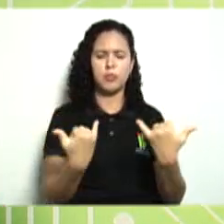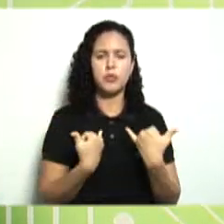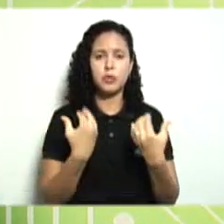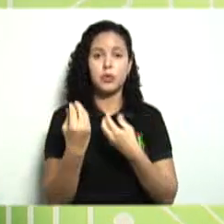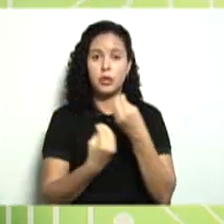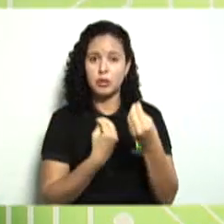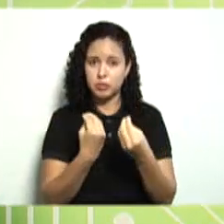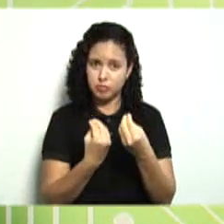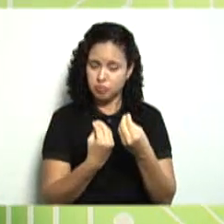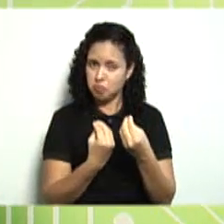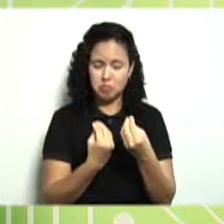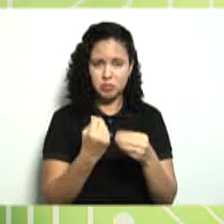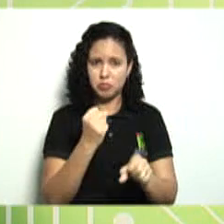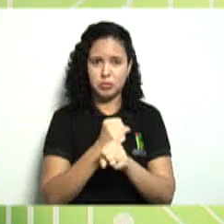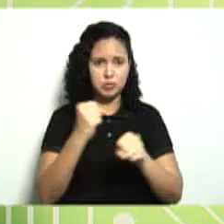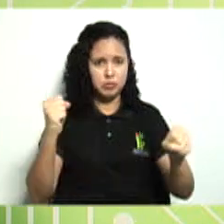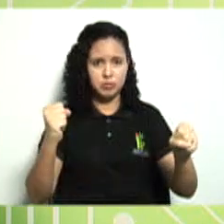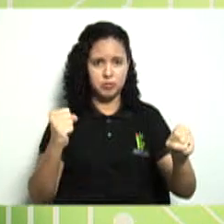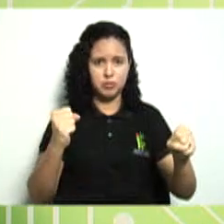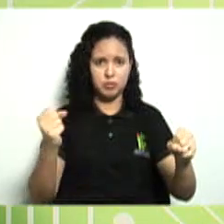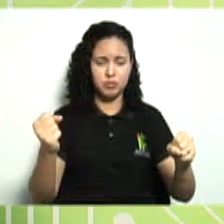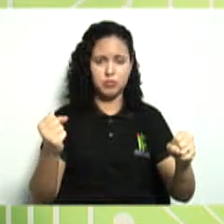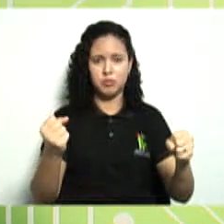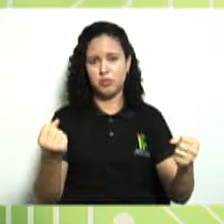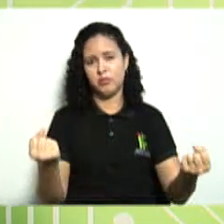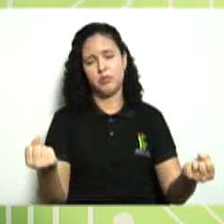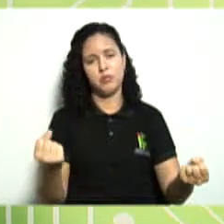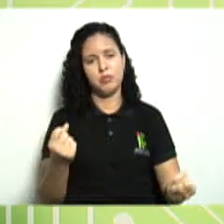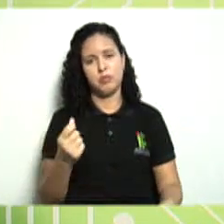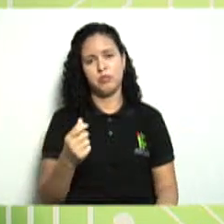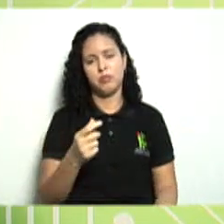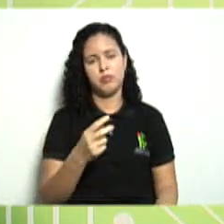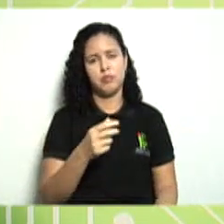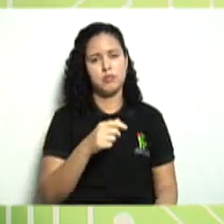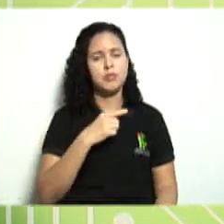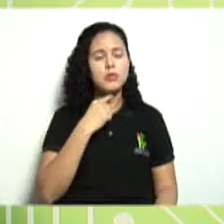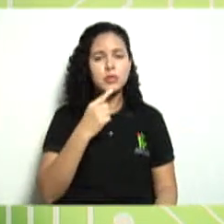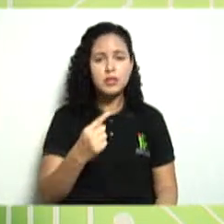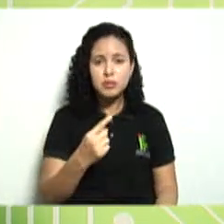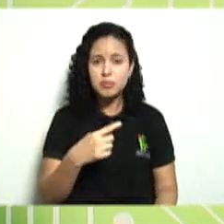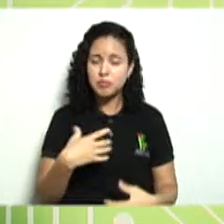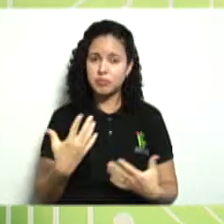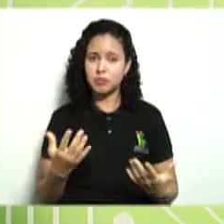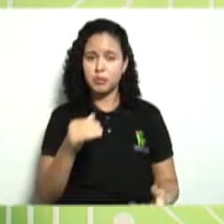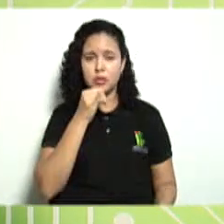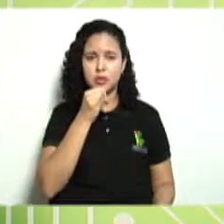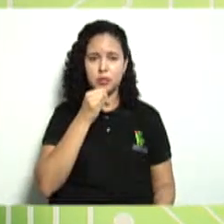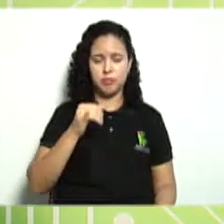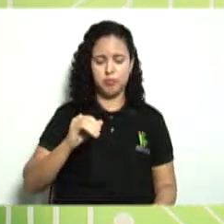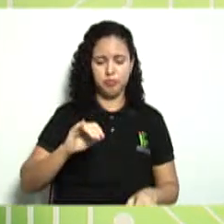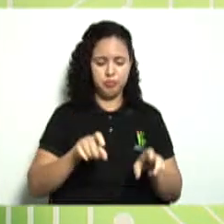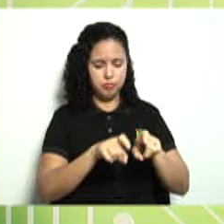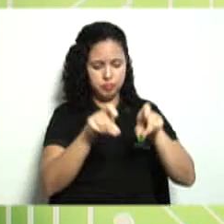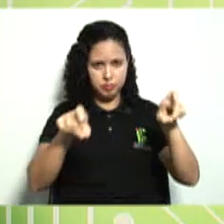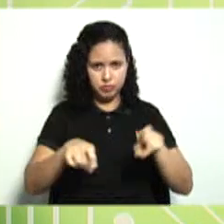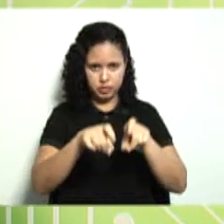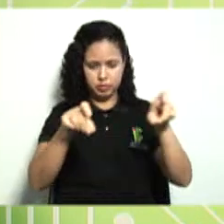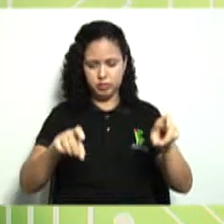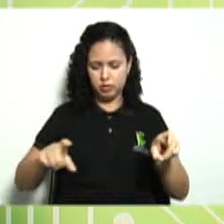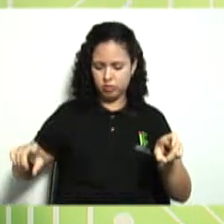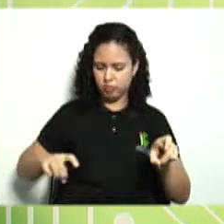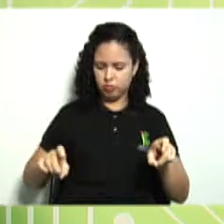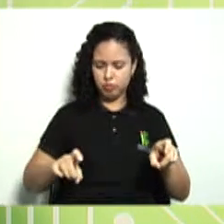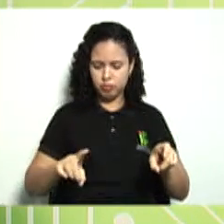computacional vai acontecer? O que vocês acham? Você pode ter até o mouse, você está digitando lá, você sabe que ele está